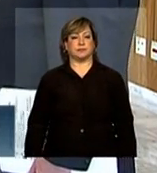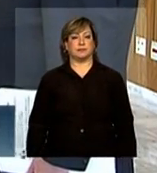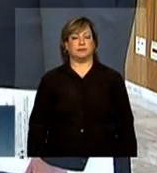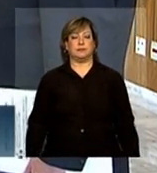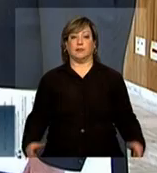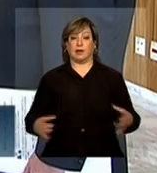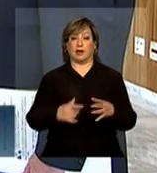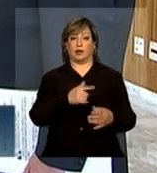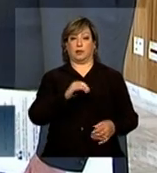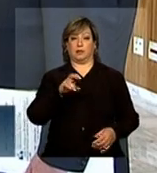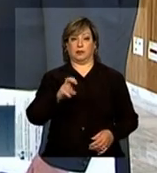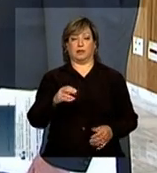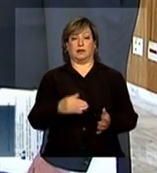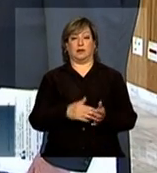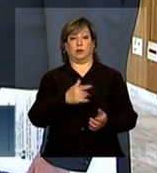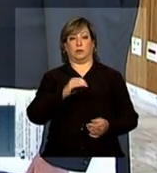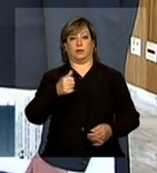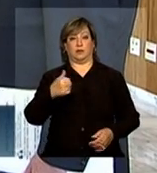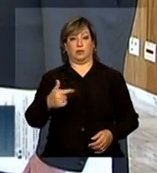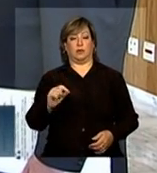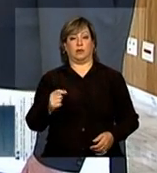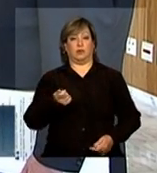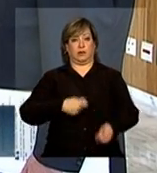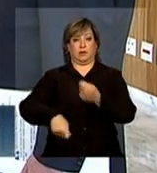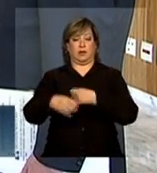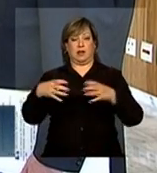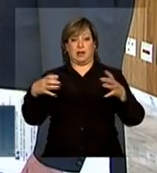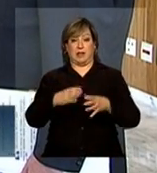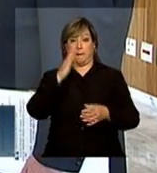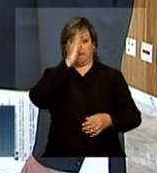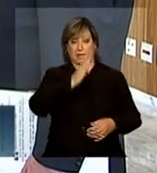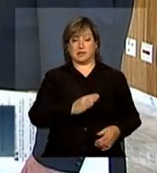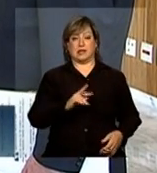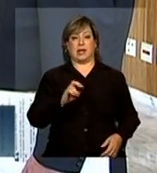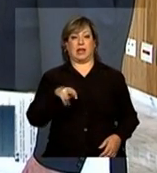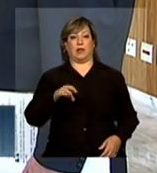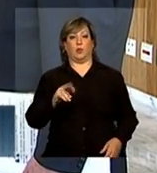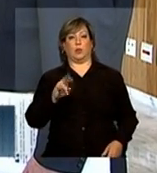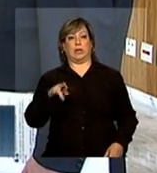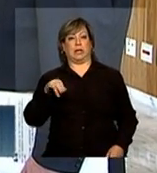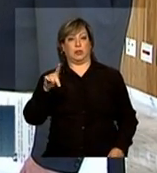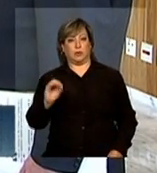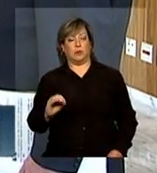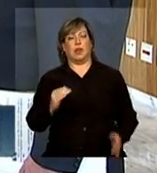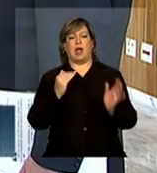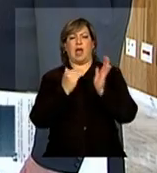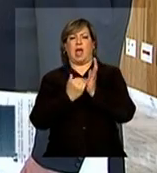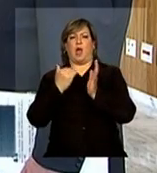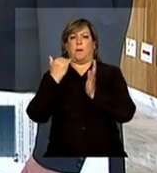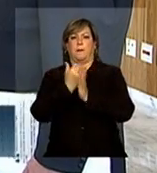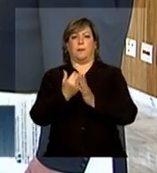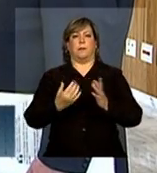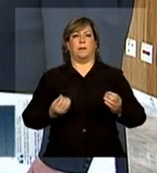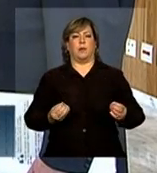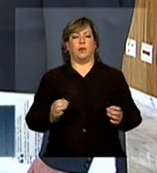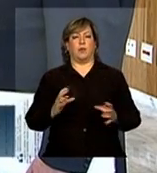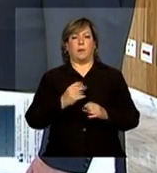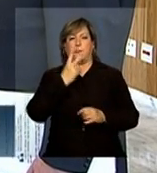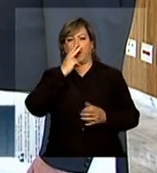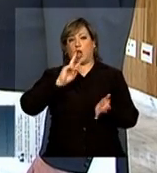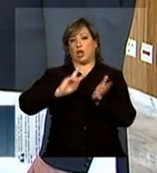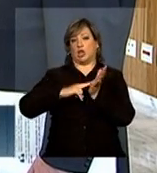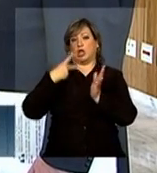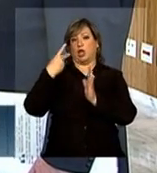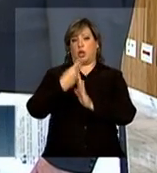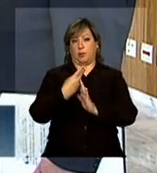entre 2005 e 2012, o intercâmbio comercial entre Brasil e Reino Unido aumentou, praticamente dobrou,